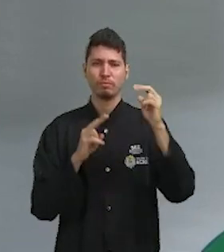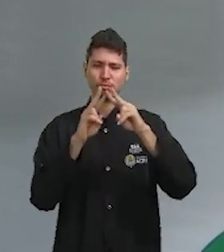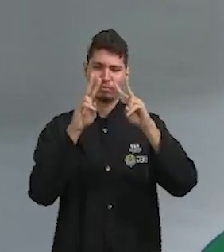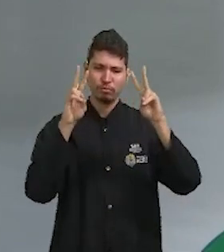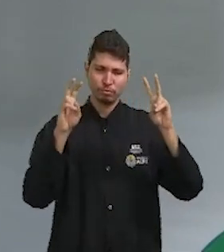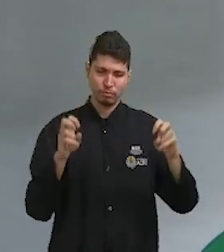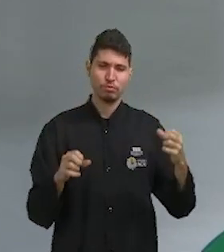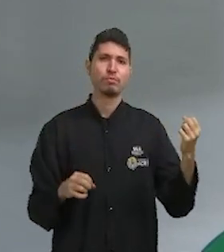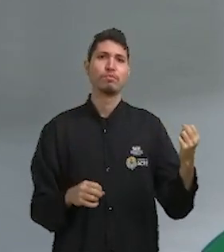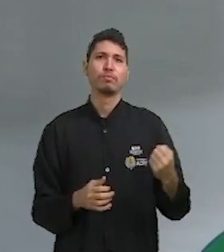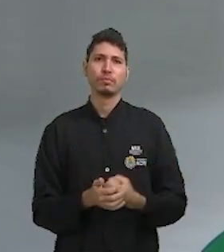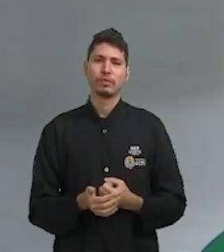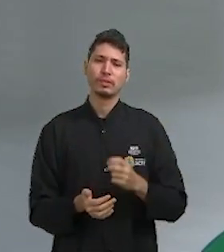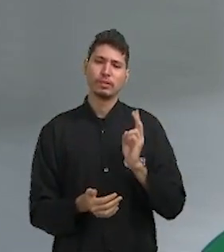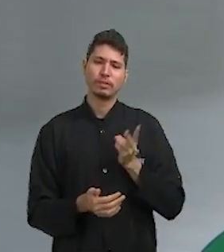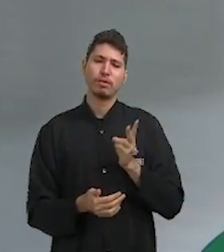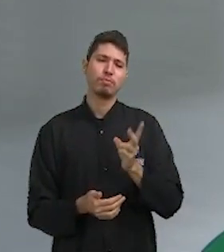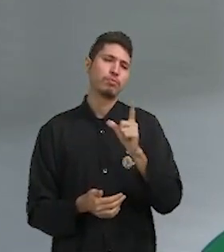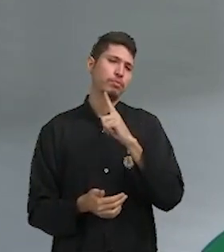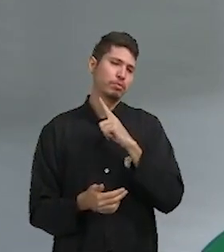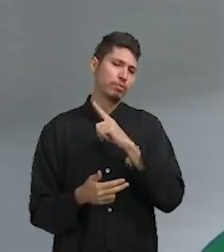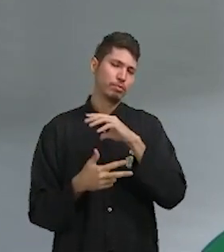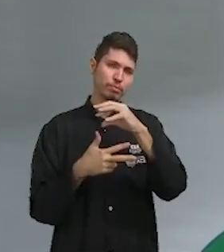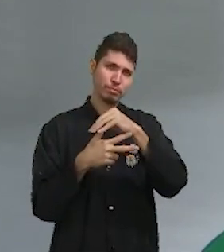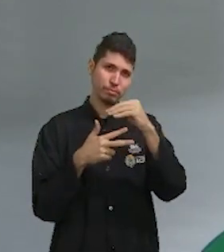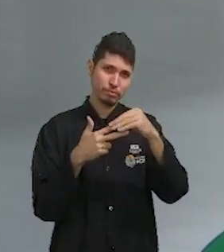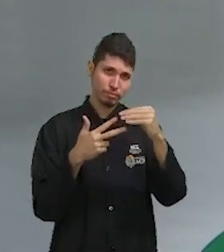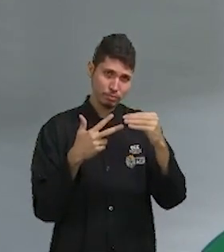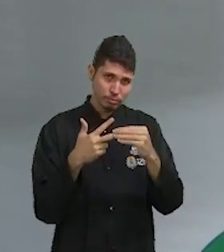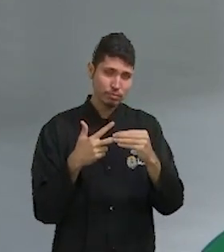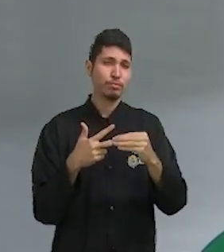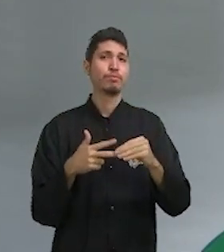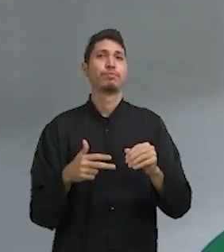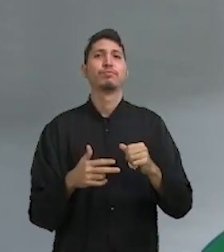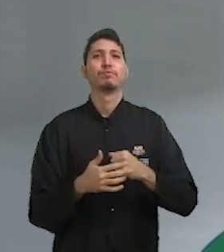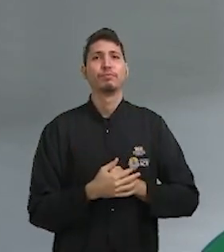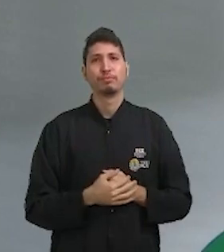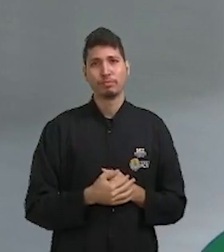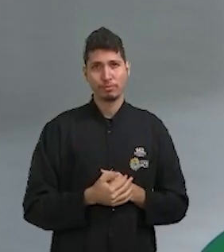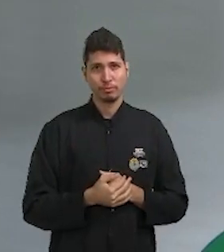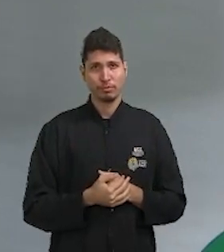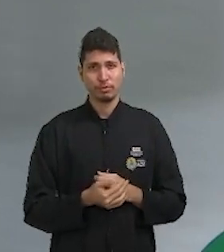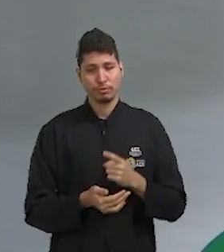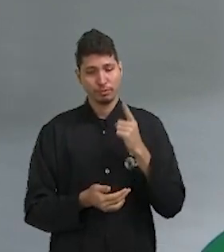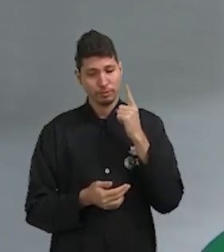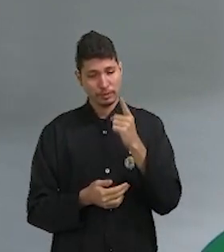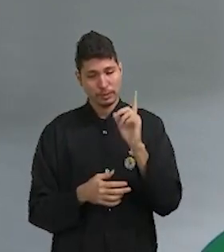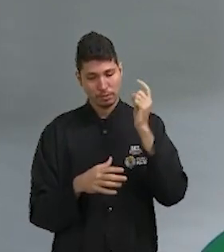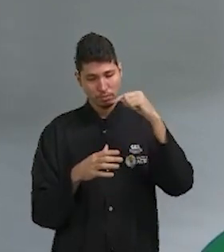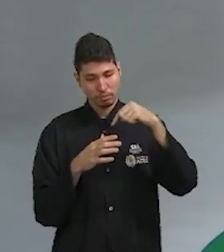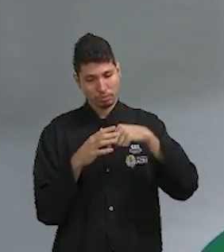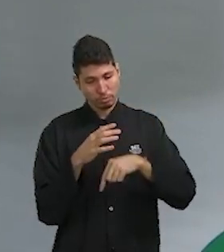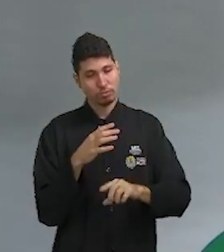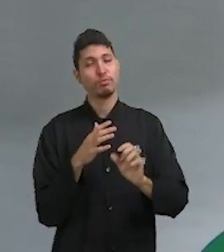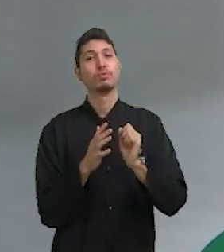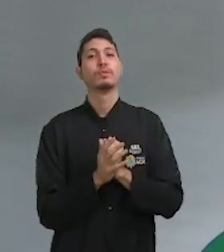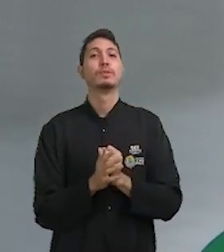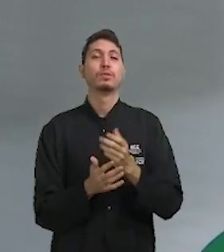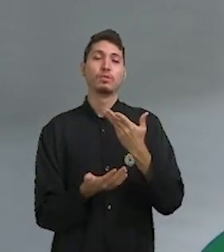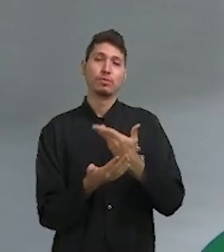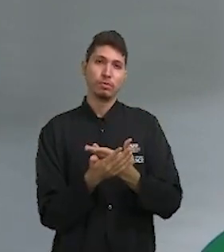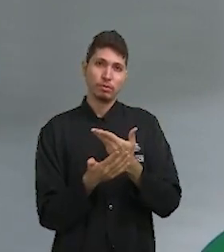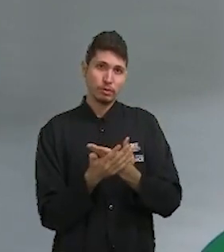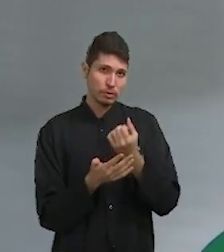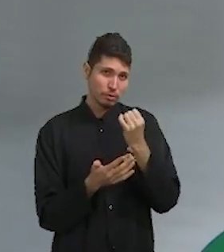bem recorrente que cai bastante nas questões do Enem, que você venha realmente se preparar. Se tiver